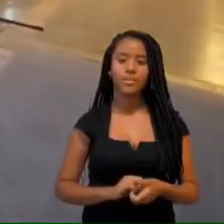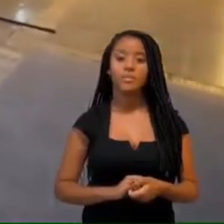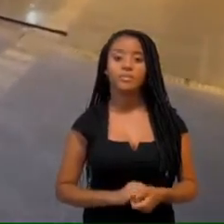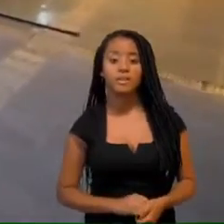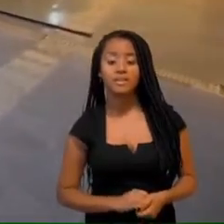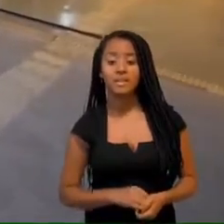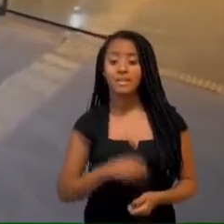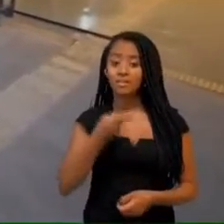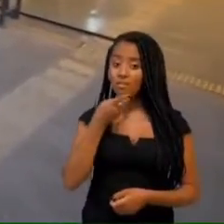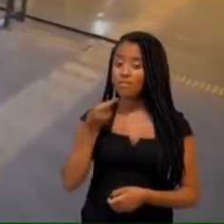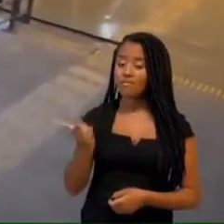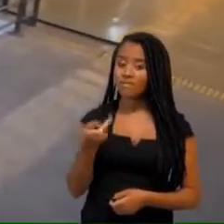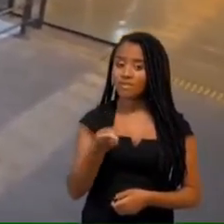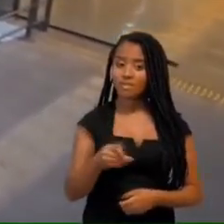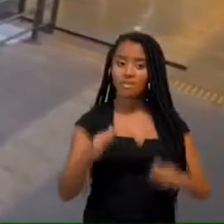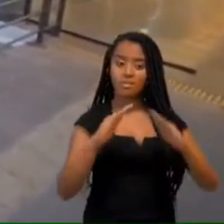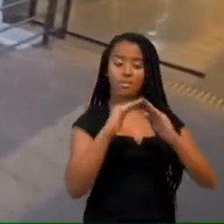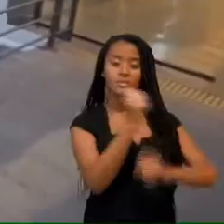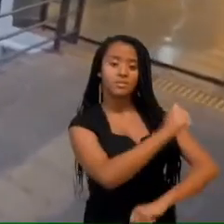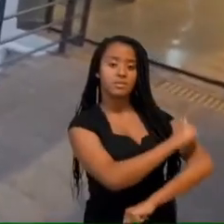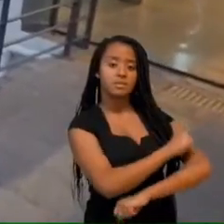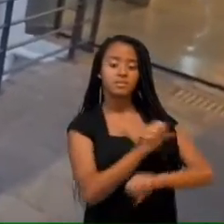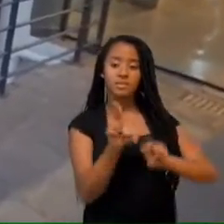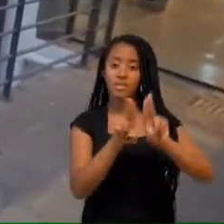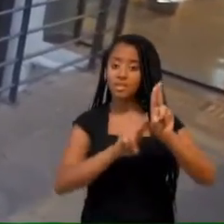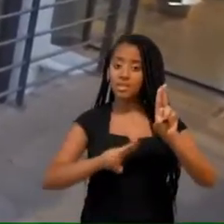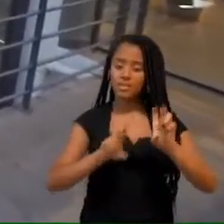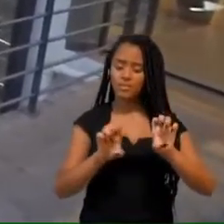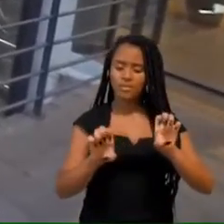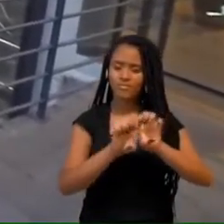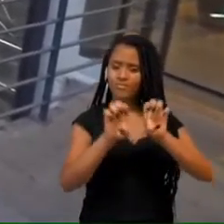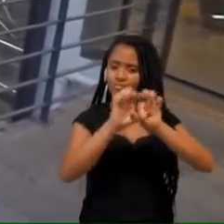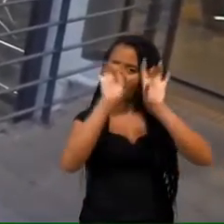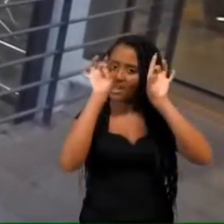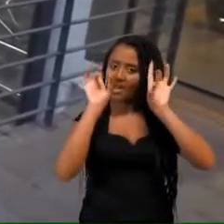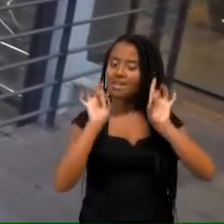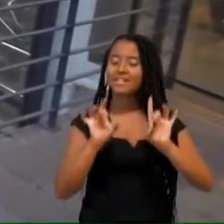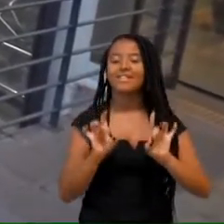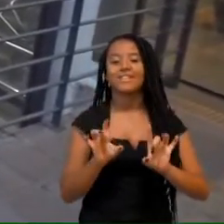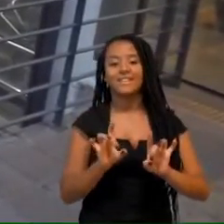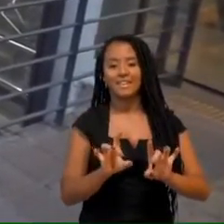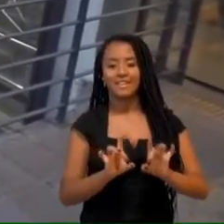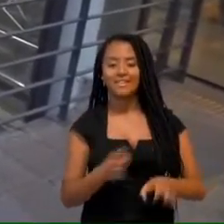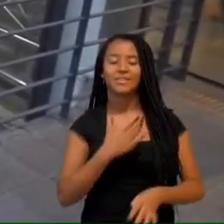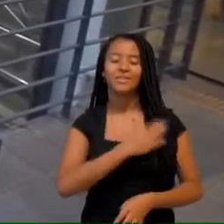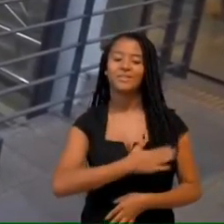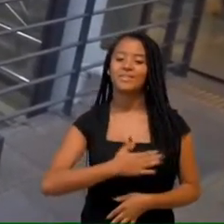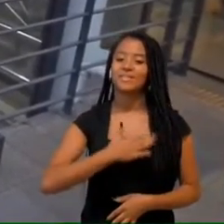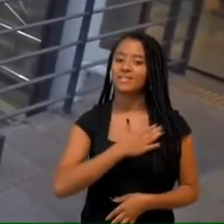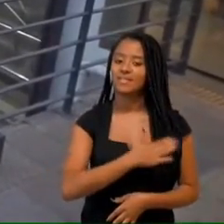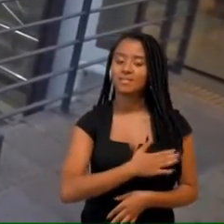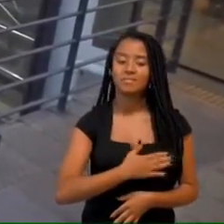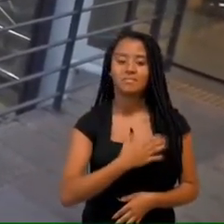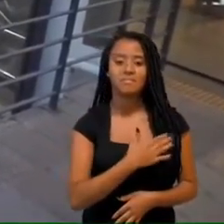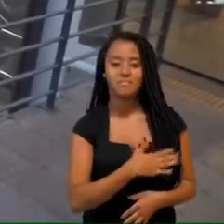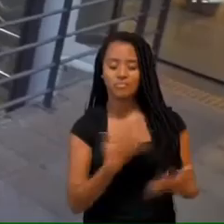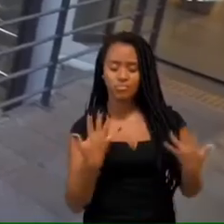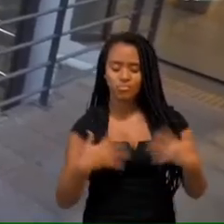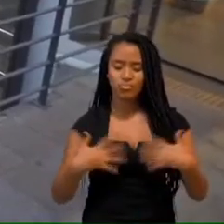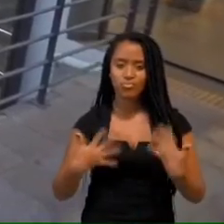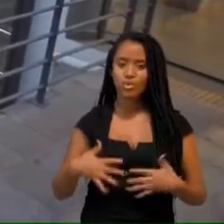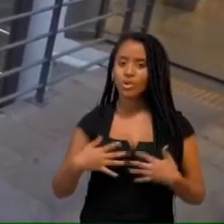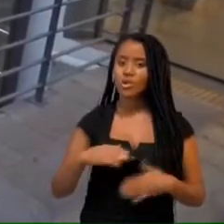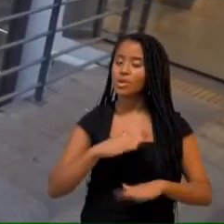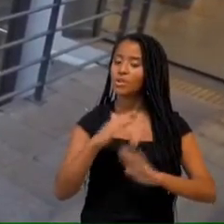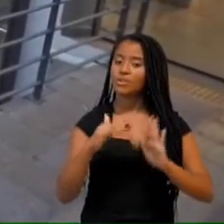Pois é galera essa foi nossa visita aqui na morad estudantil da UFO a estrutura é incrível realmente assim gostei muito e tudo